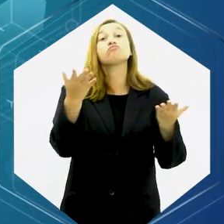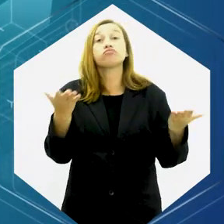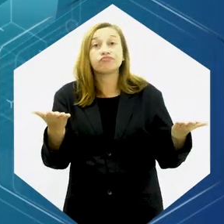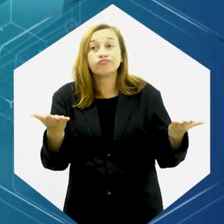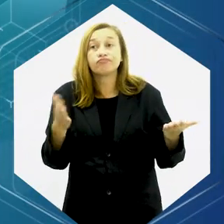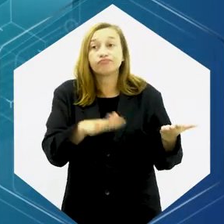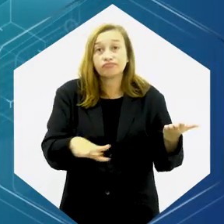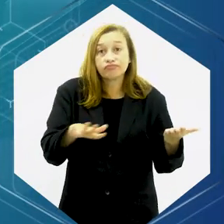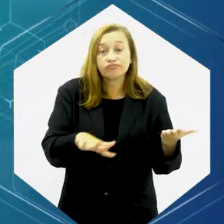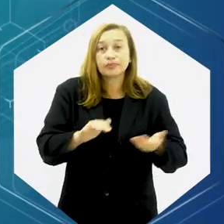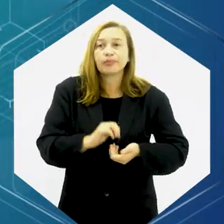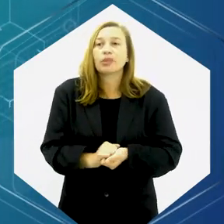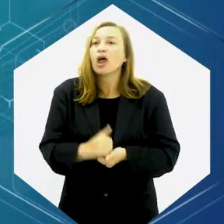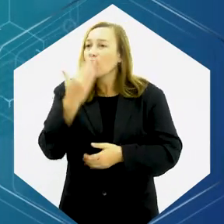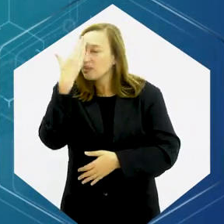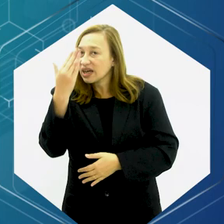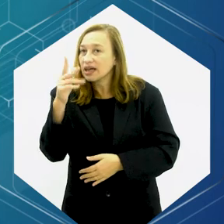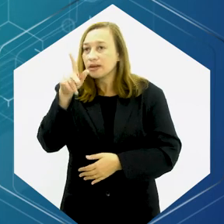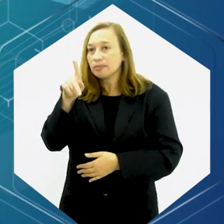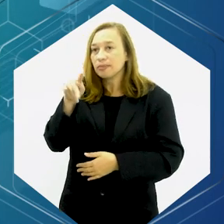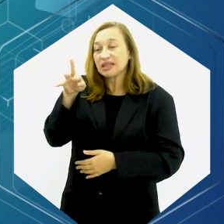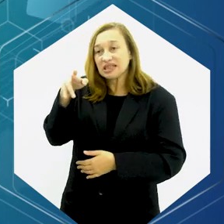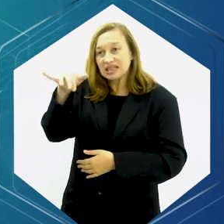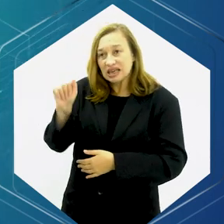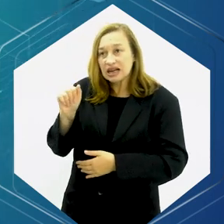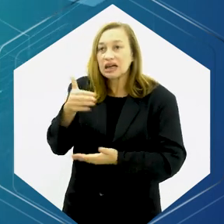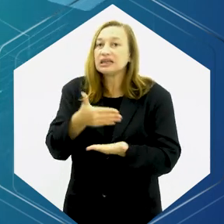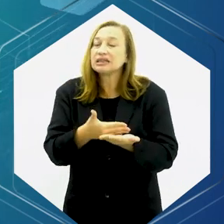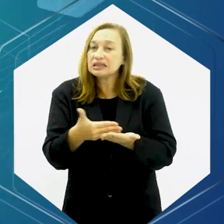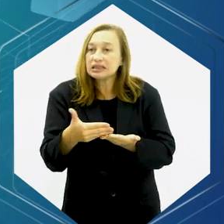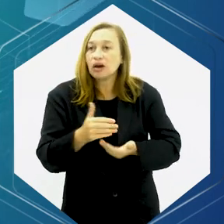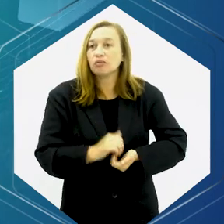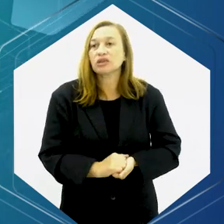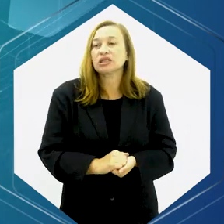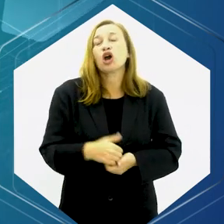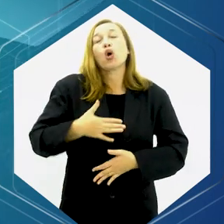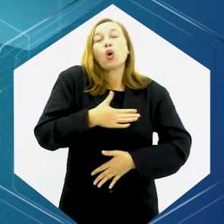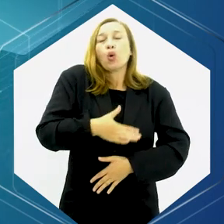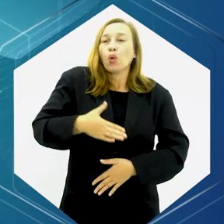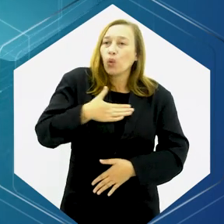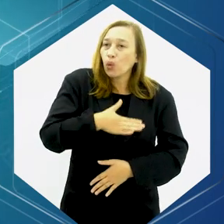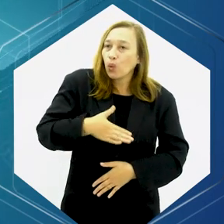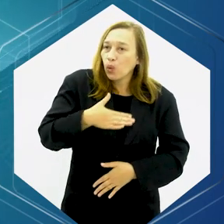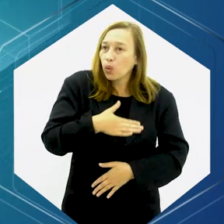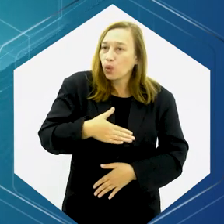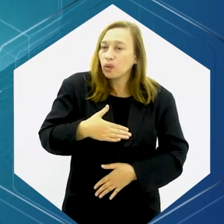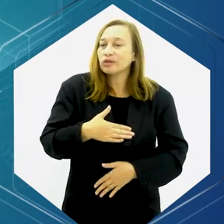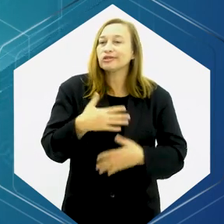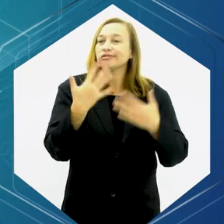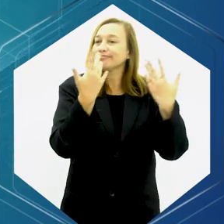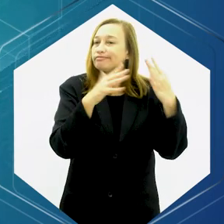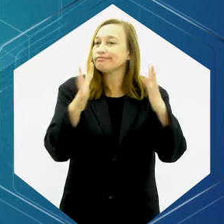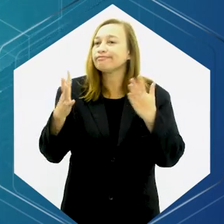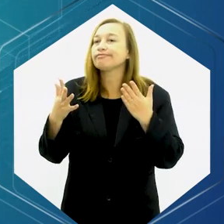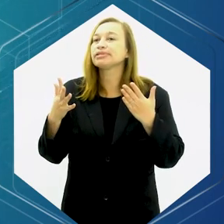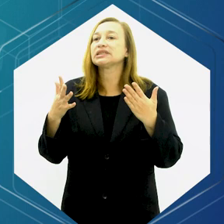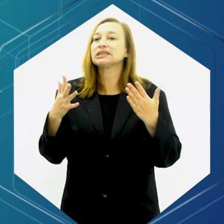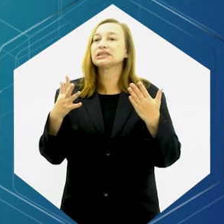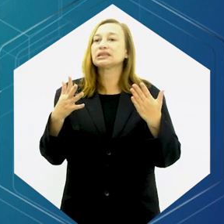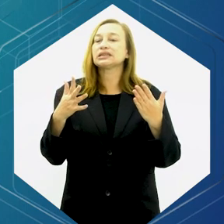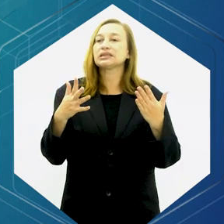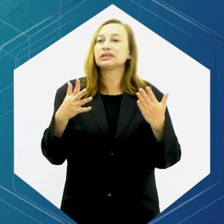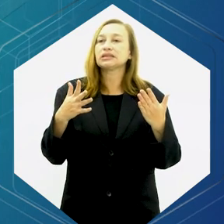obesidade dessas crianças Obrigado Priscila inicialmente gostaria de expressar meus cumprimentos